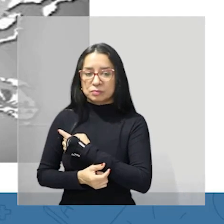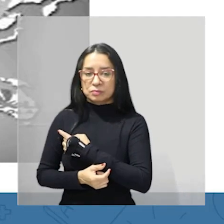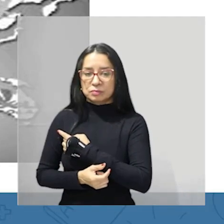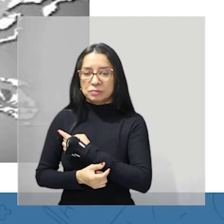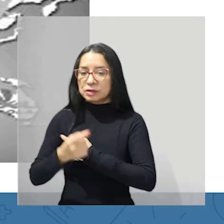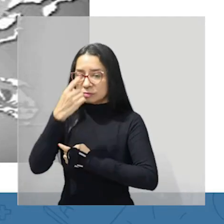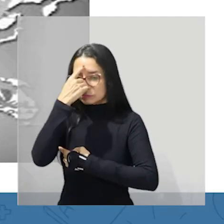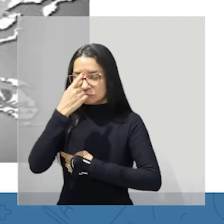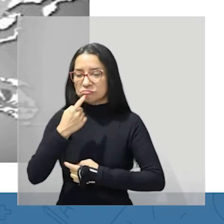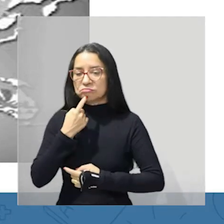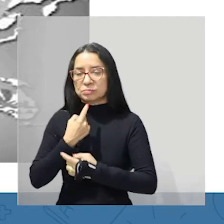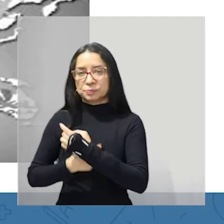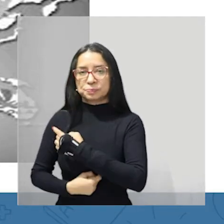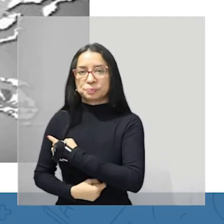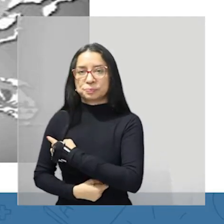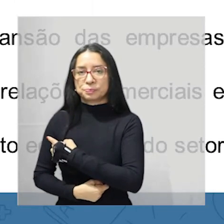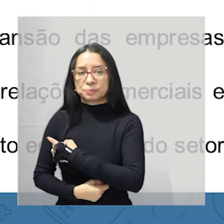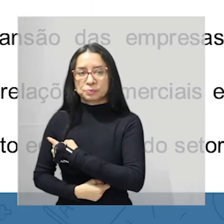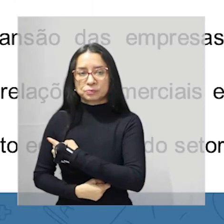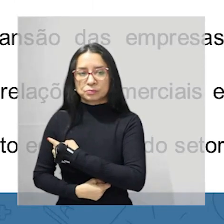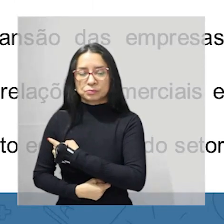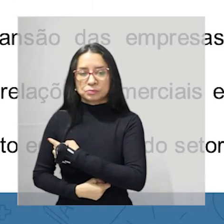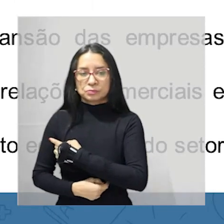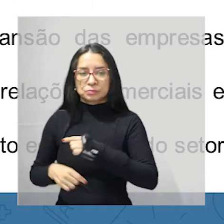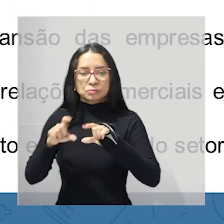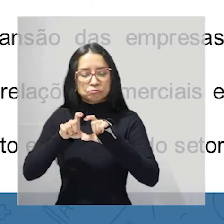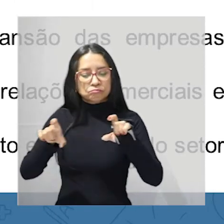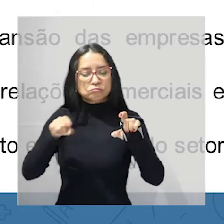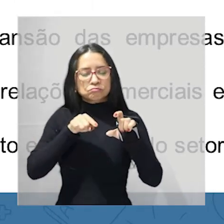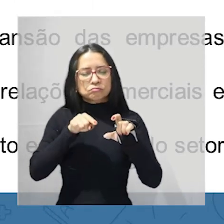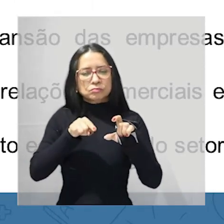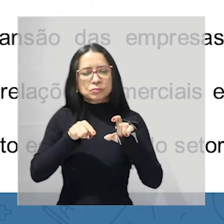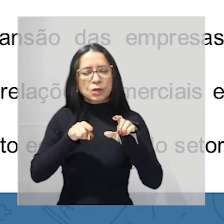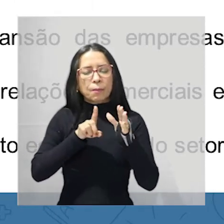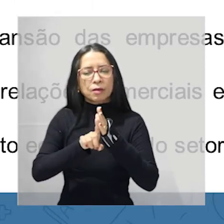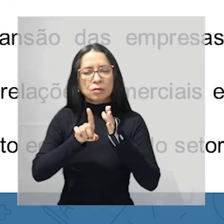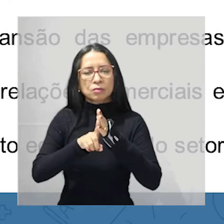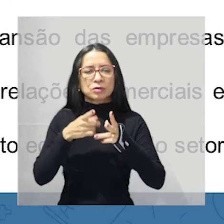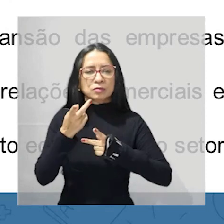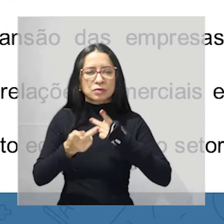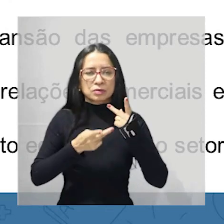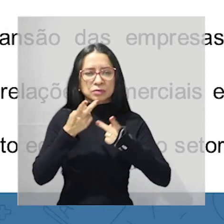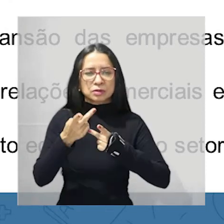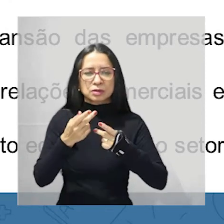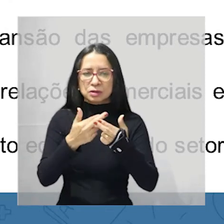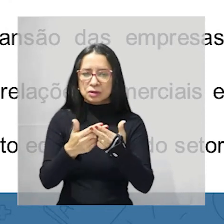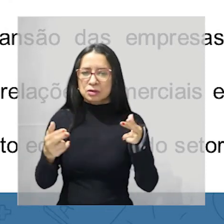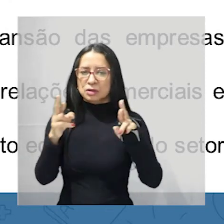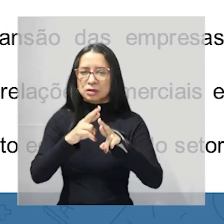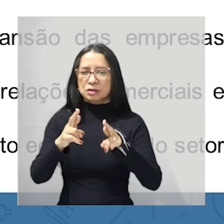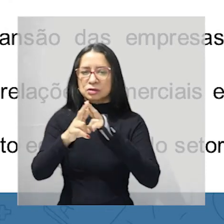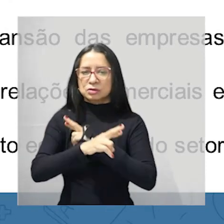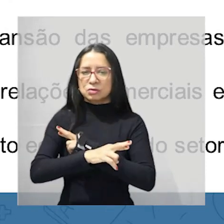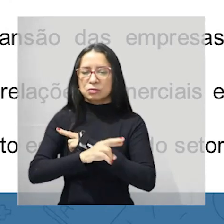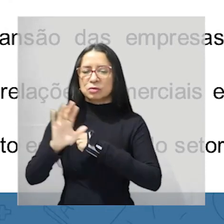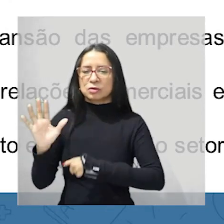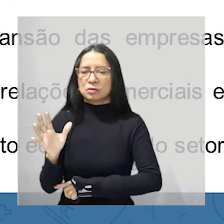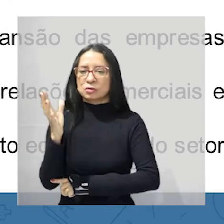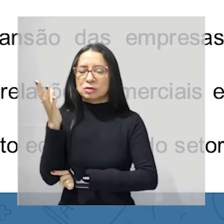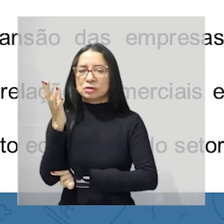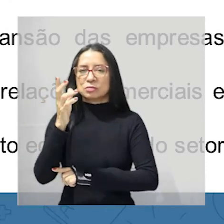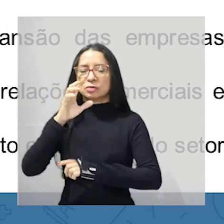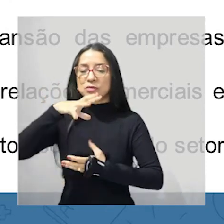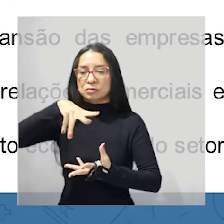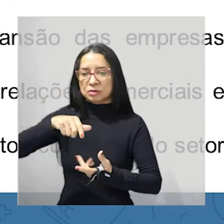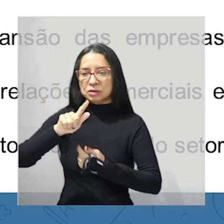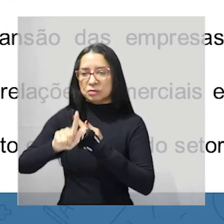Temos uma imagem, tá certo? E o comando diz o seguinte. Os fatores relacionados ao fenômeno da globalização